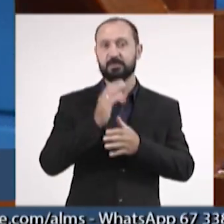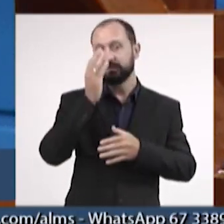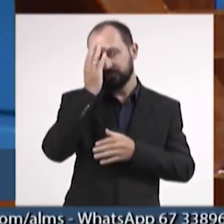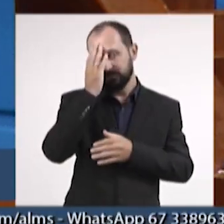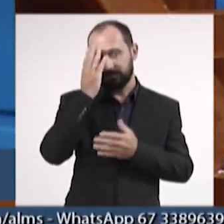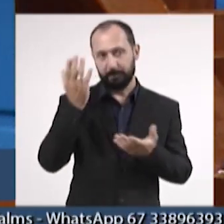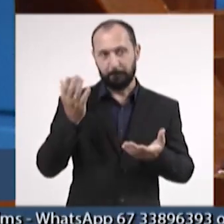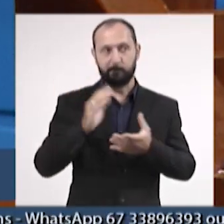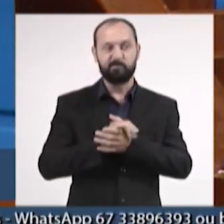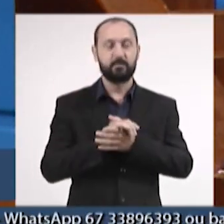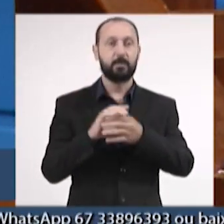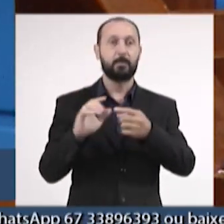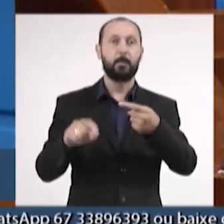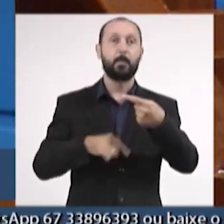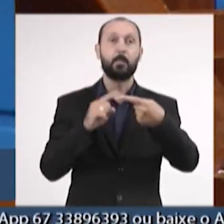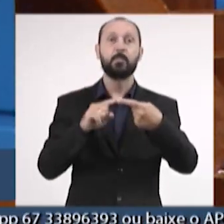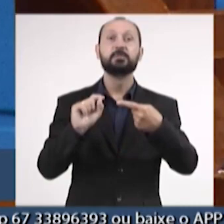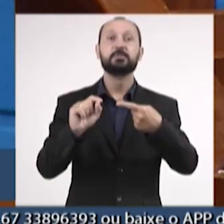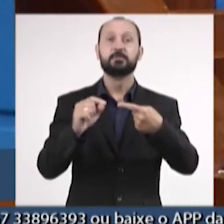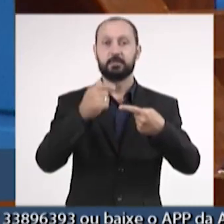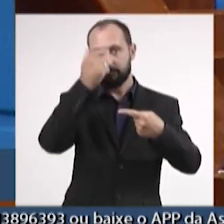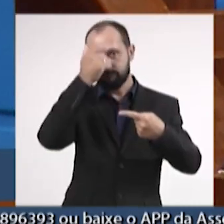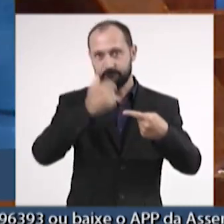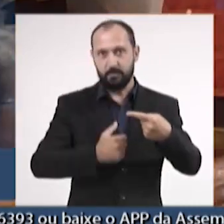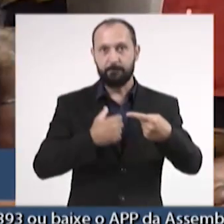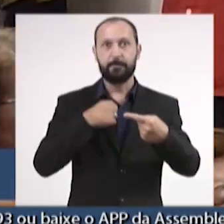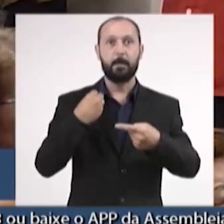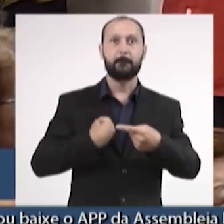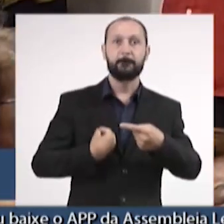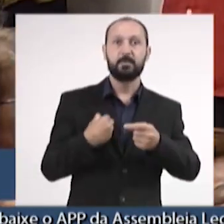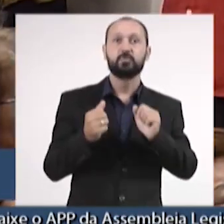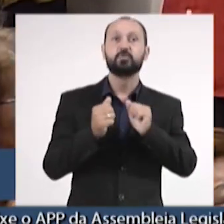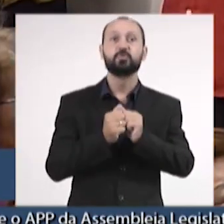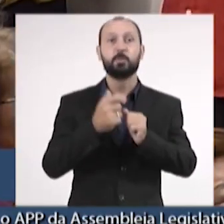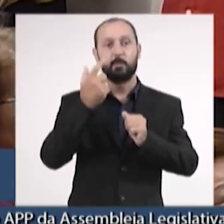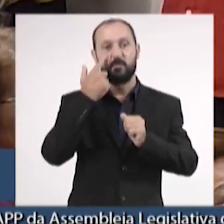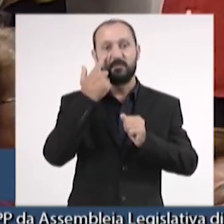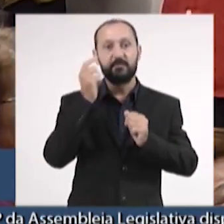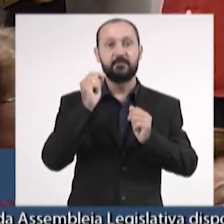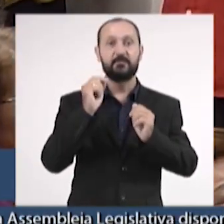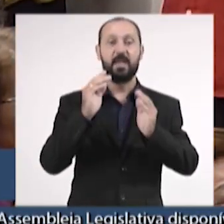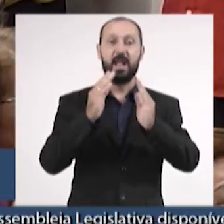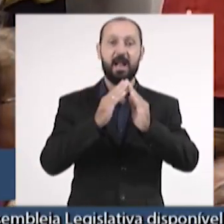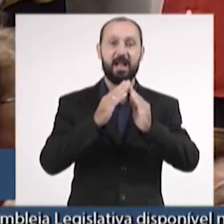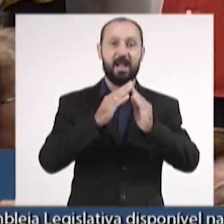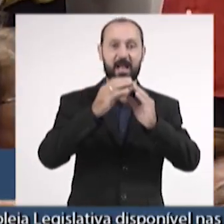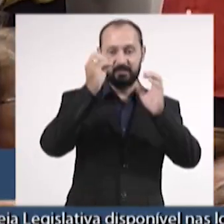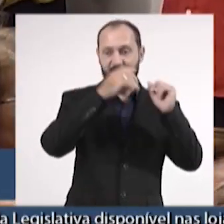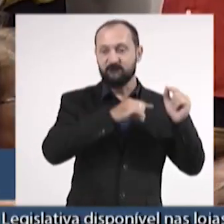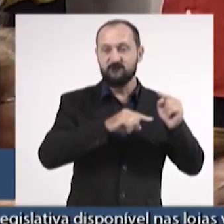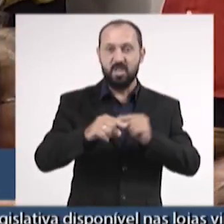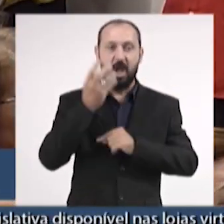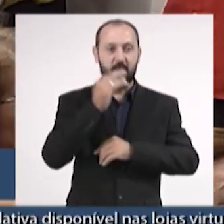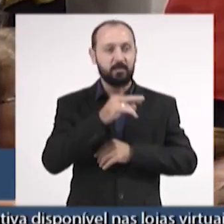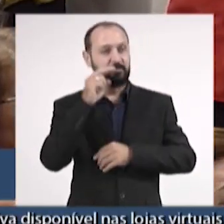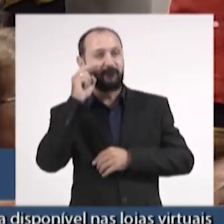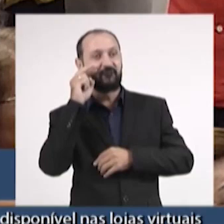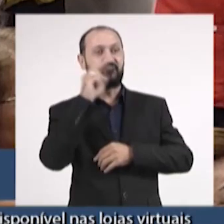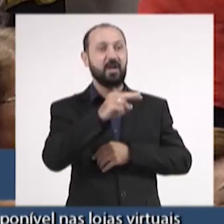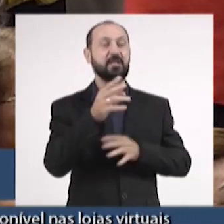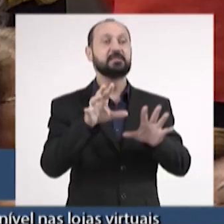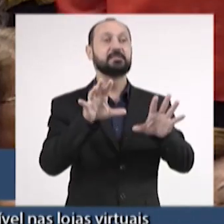saber, fatores individuais. Presenciar a violência doméstica quando criança e